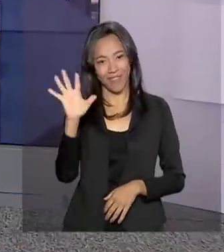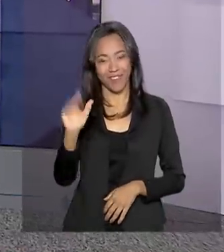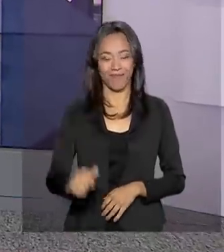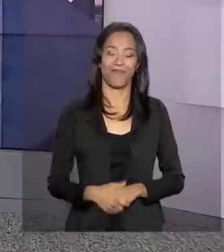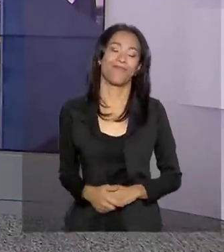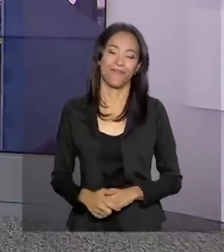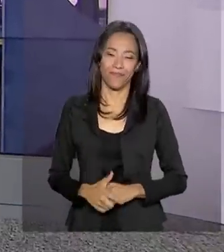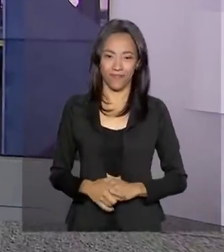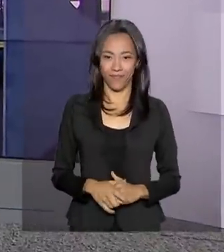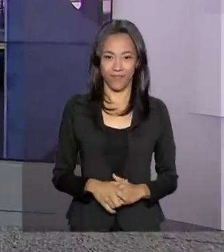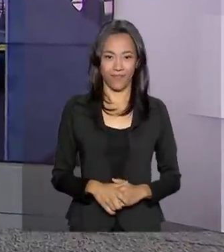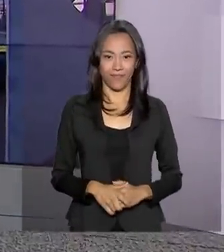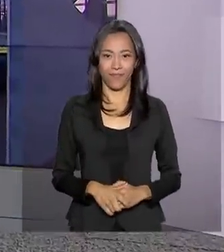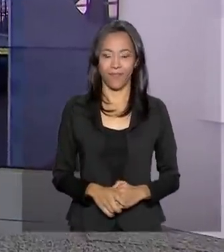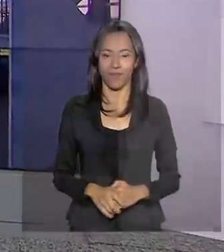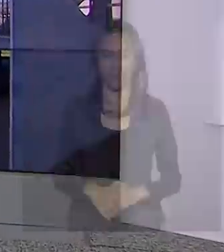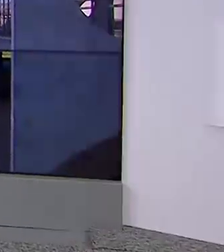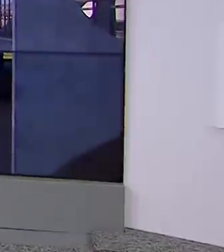Tchau!